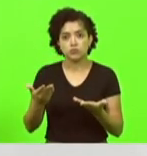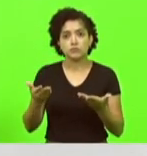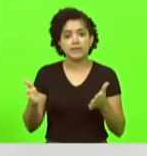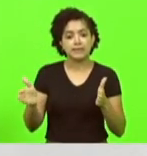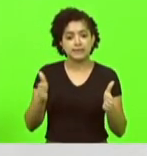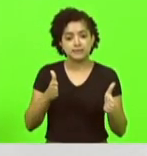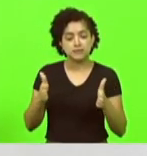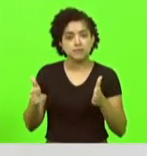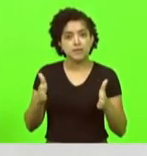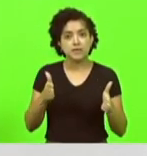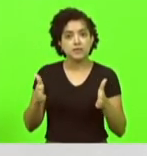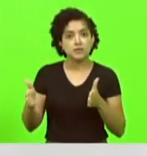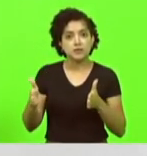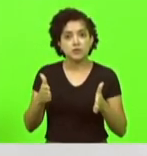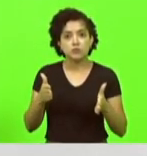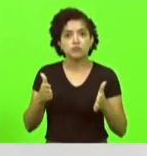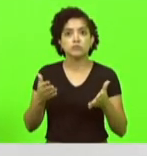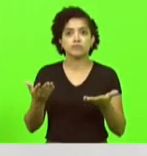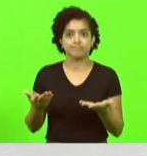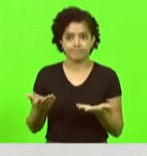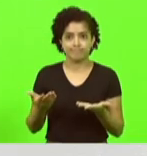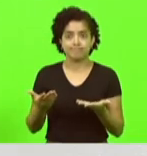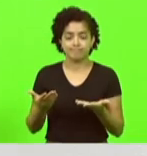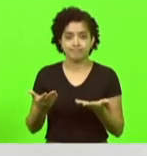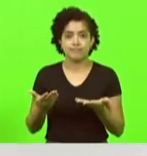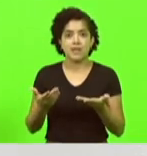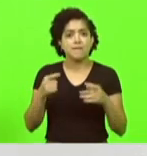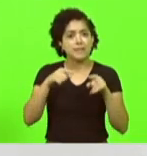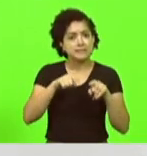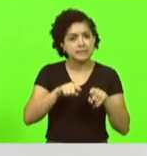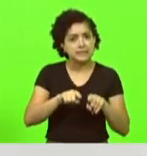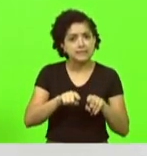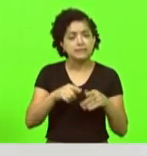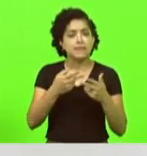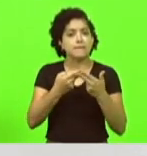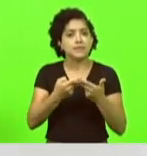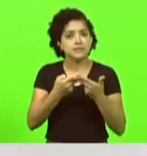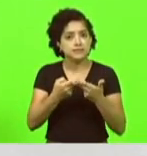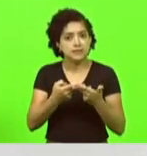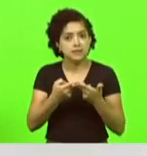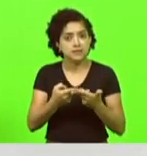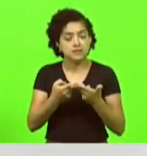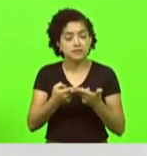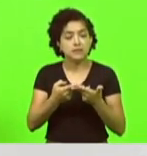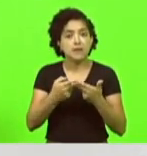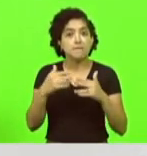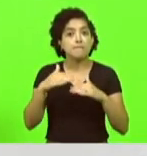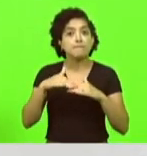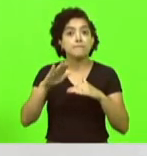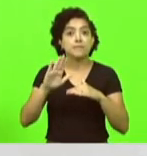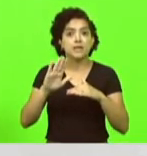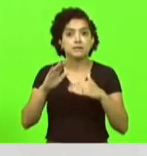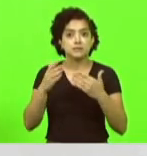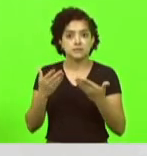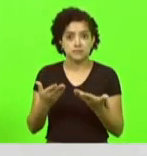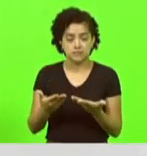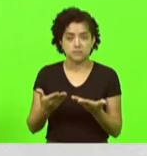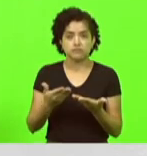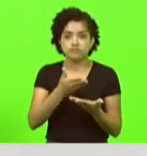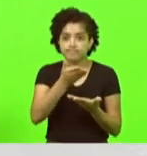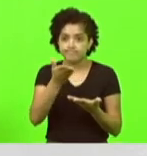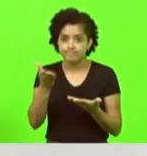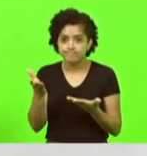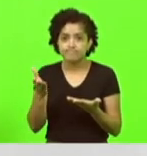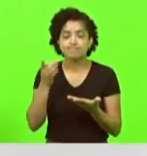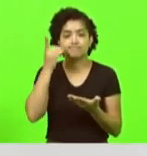desse período pela parceria que vocês tiveram pela paciência Mas acima de tudo por todos os senhores